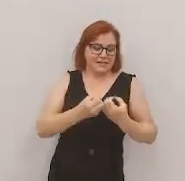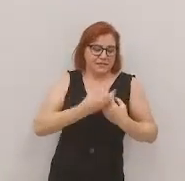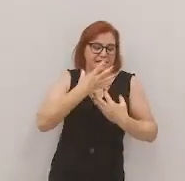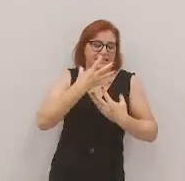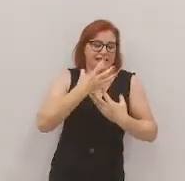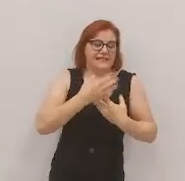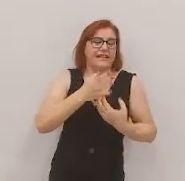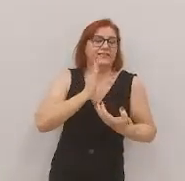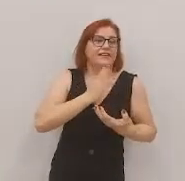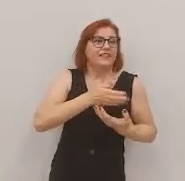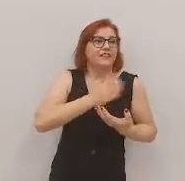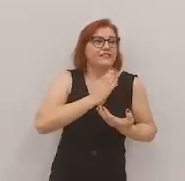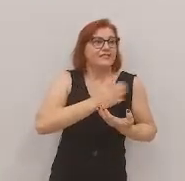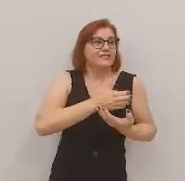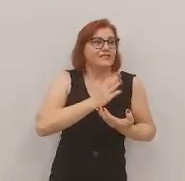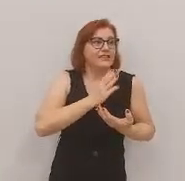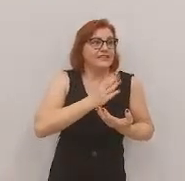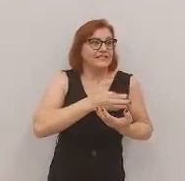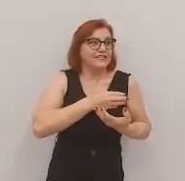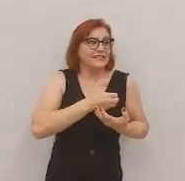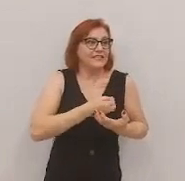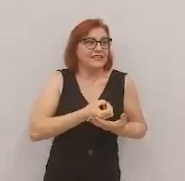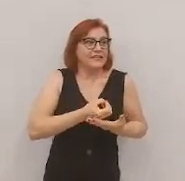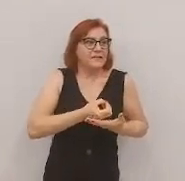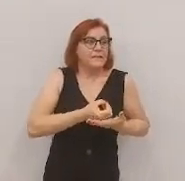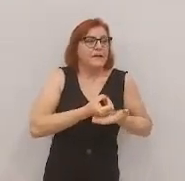Ele resplandeceu em nossos